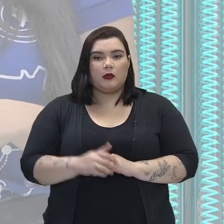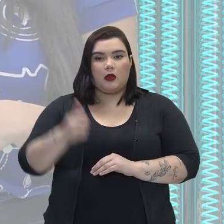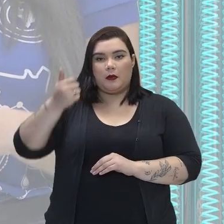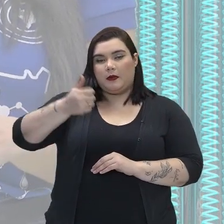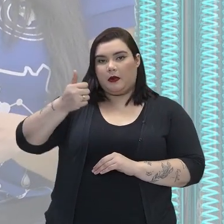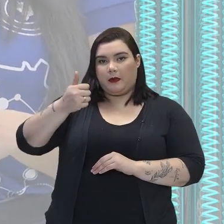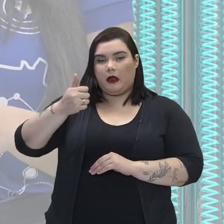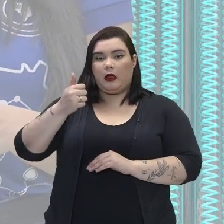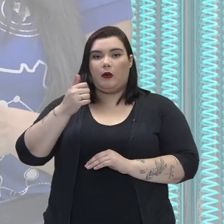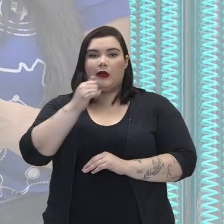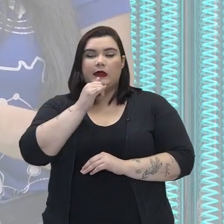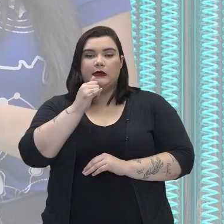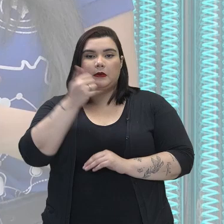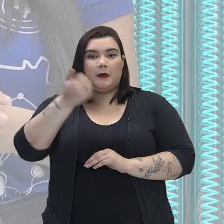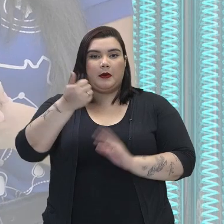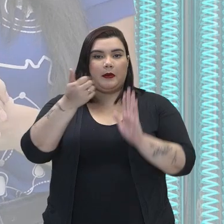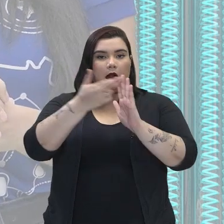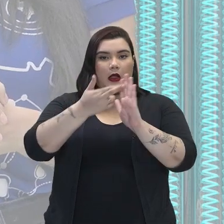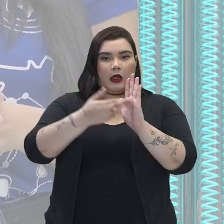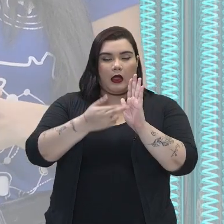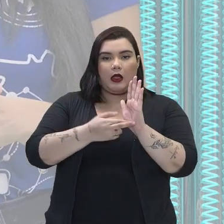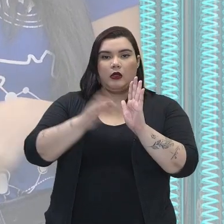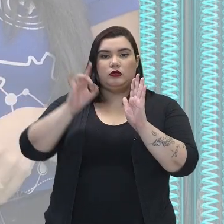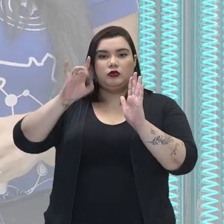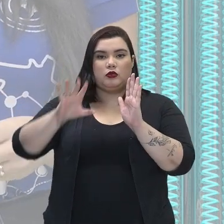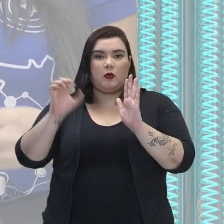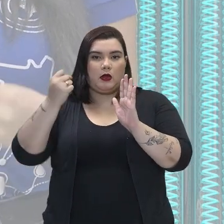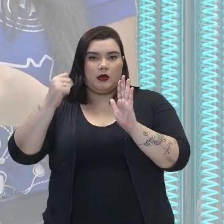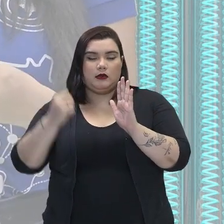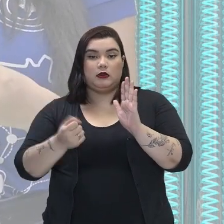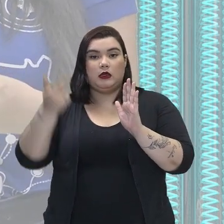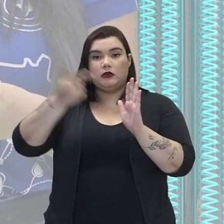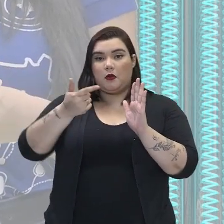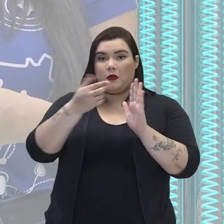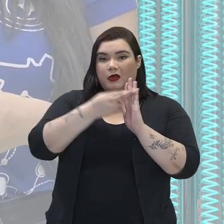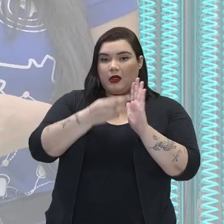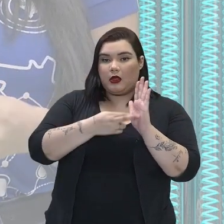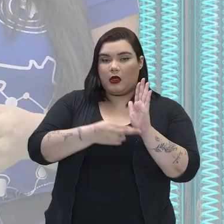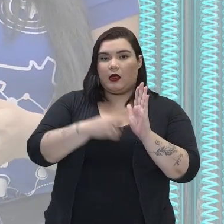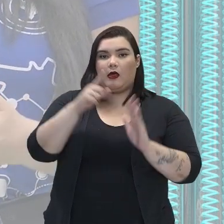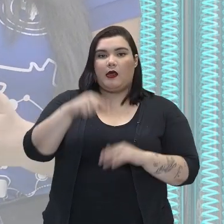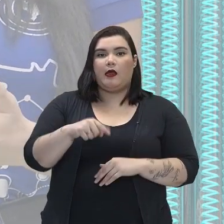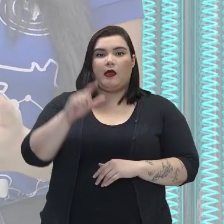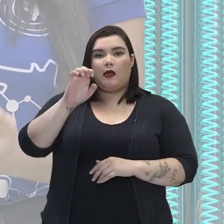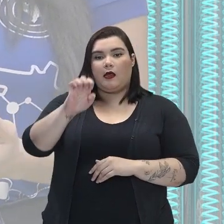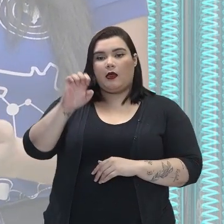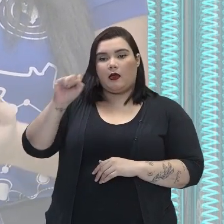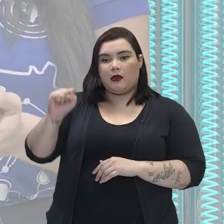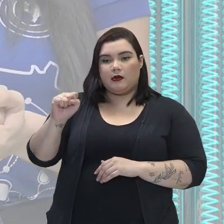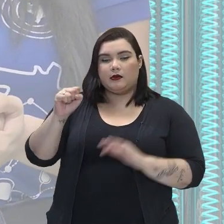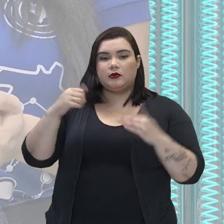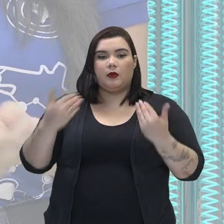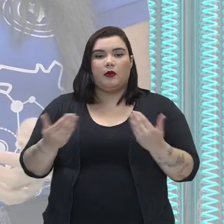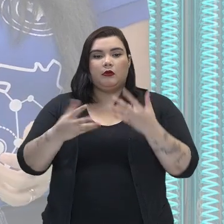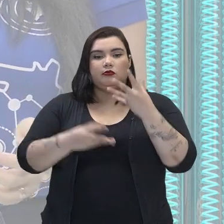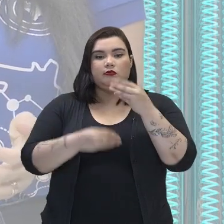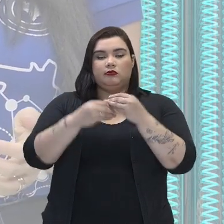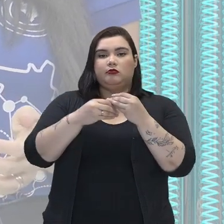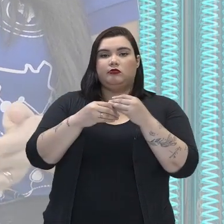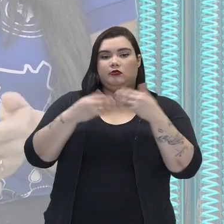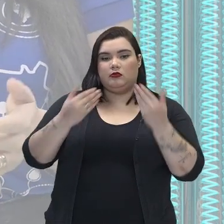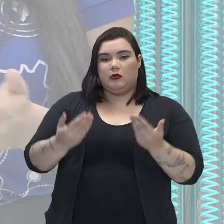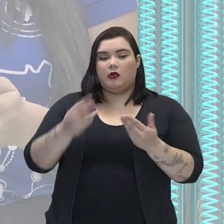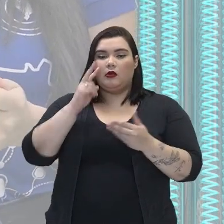acrescenta só o S e essa segunda o ES. Quando que eu vou acrescentar o ES? Quando os substantivos terminarem